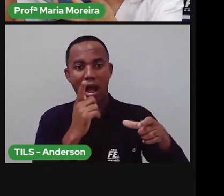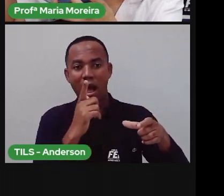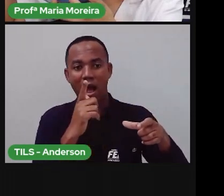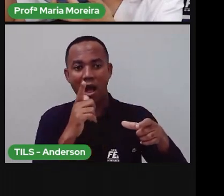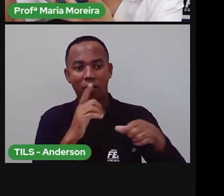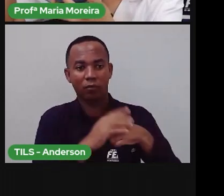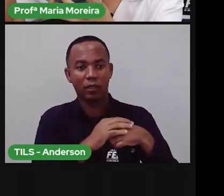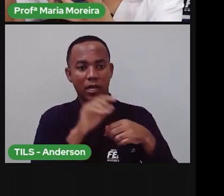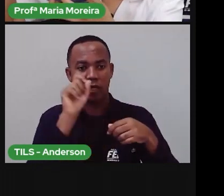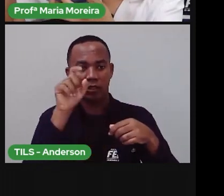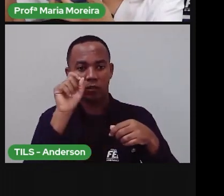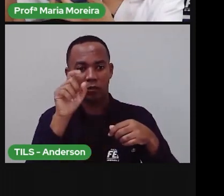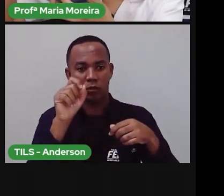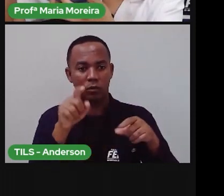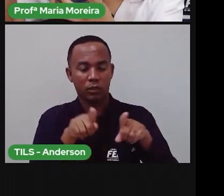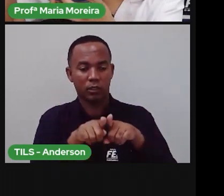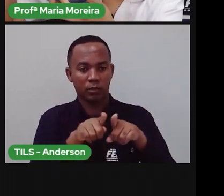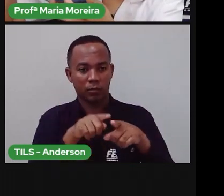Nos mapas.